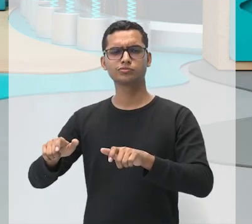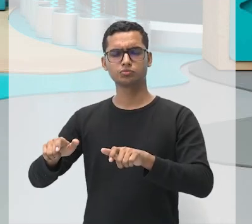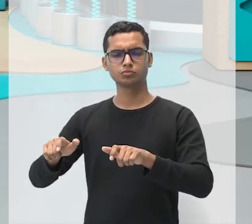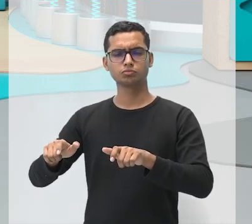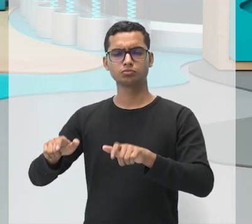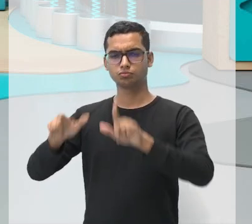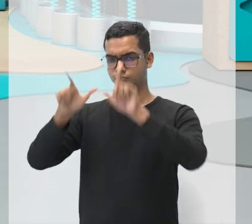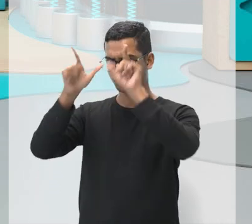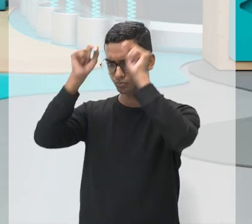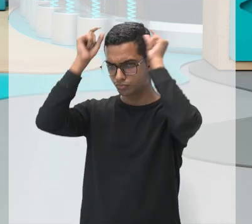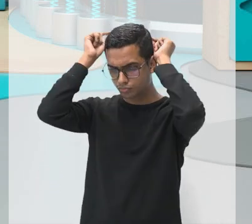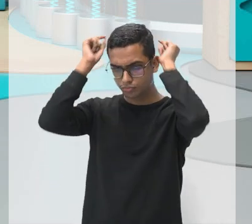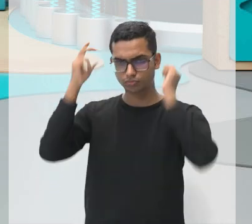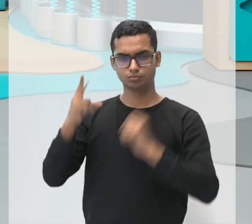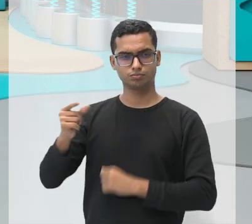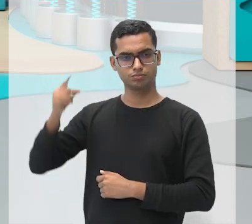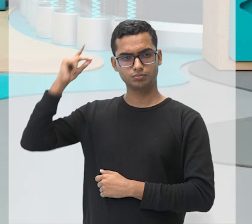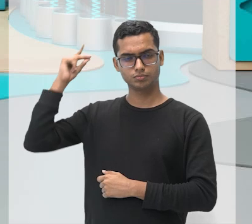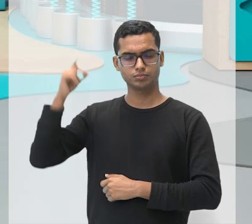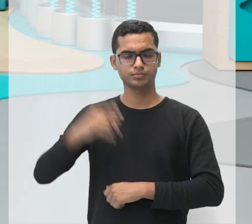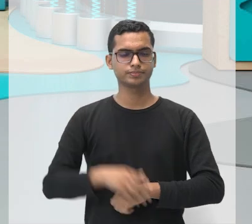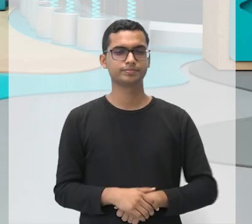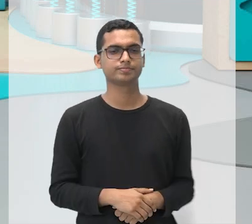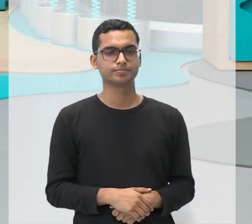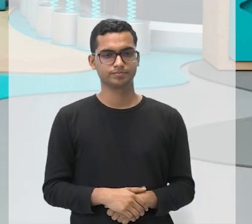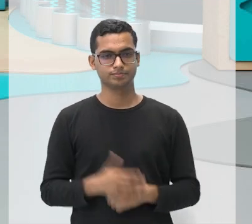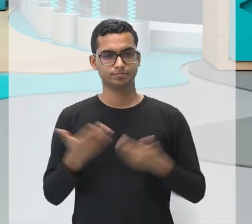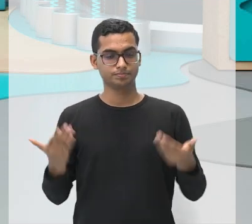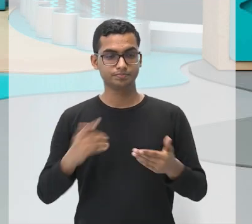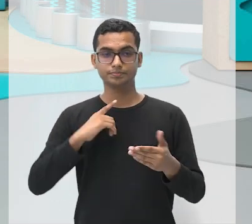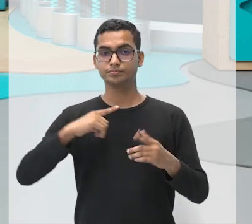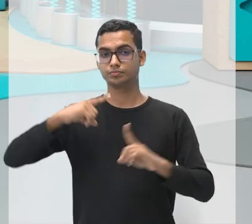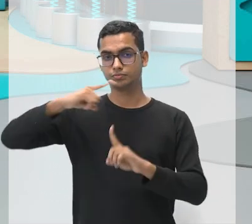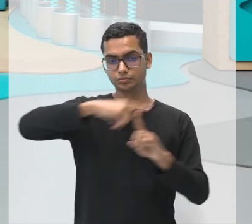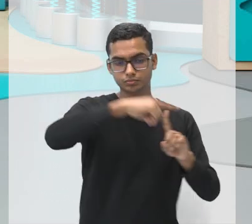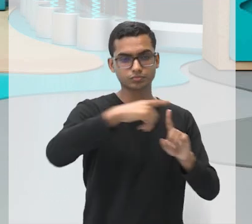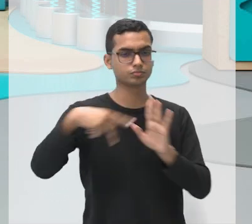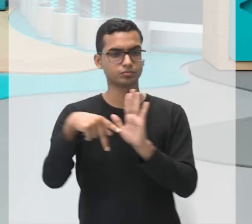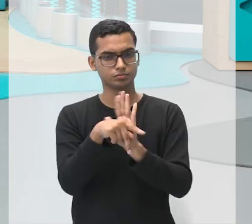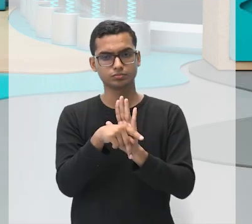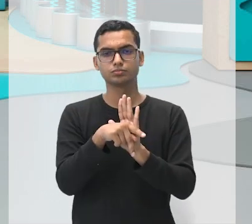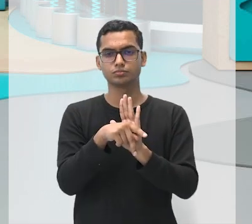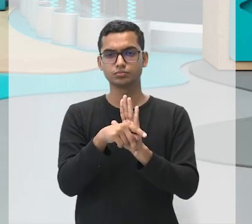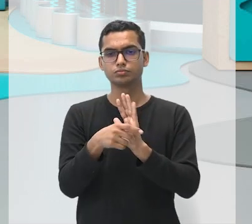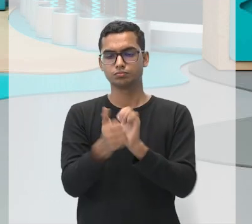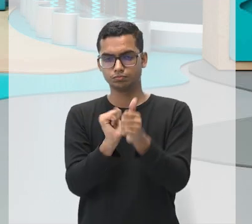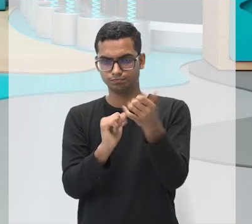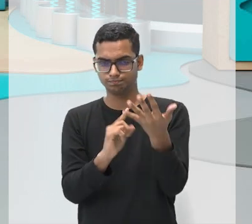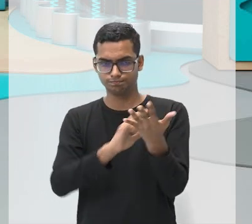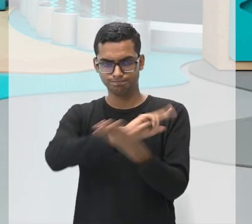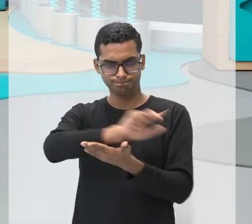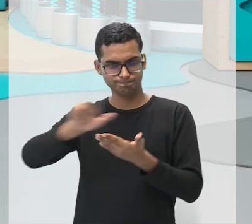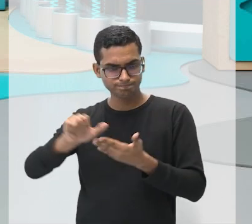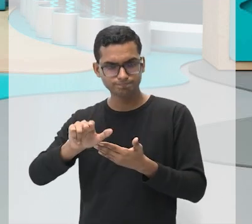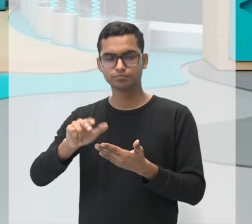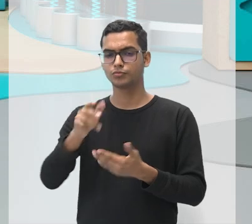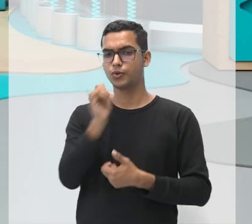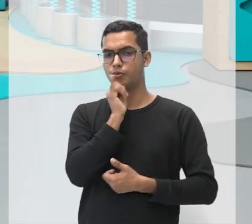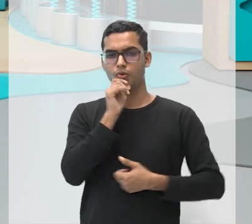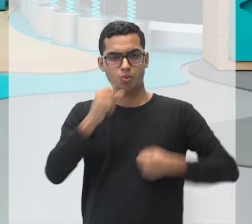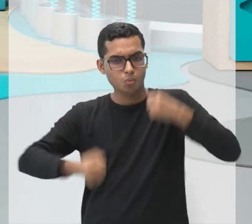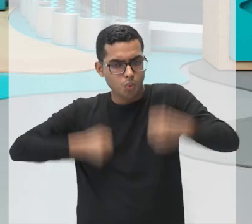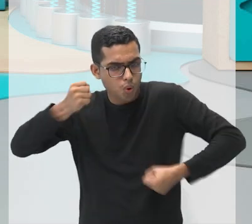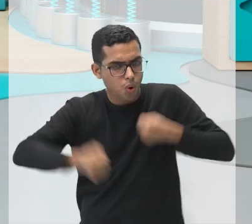modalidades do atletismo, elas compreendem movimentos mais comuns para as pessoas desde a antiguidade, como por exemplo a